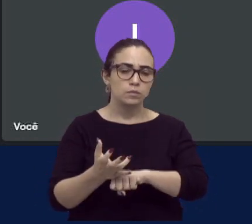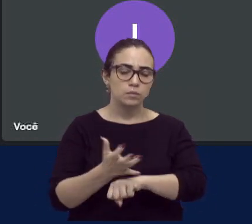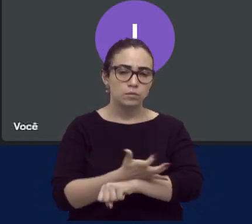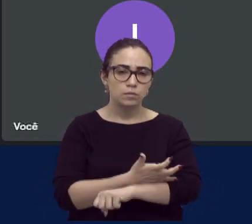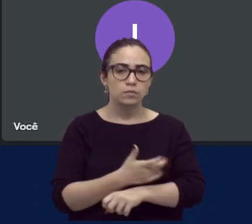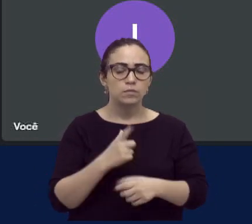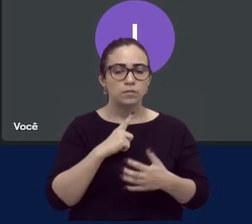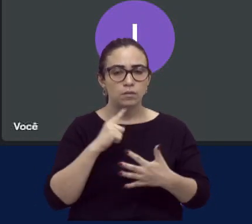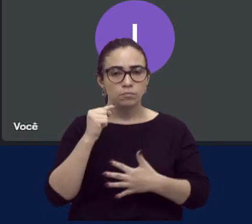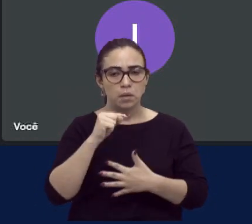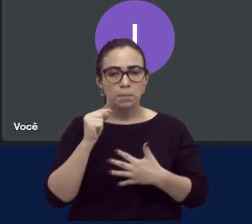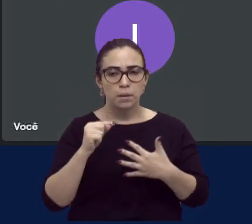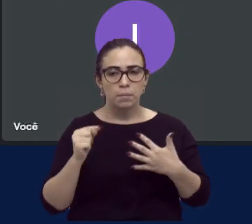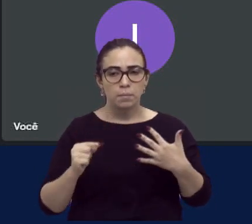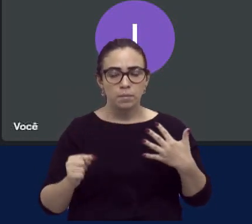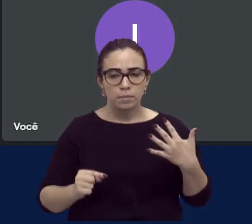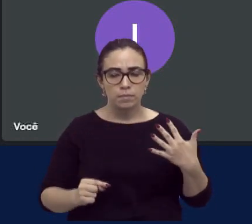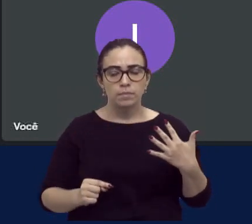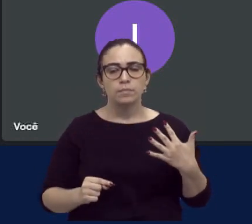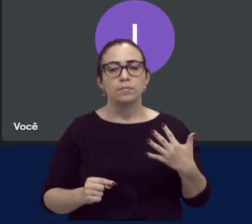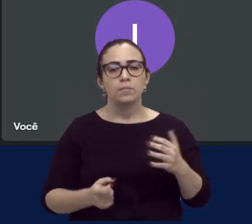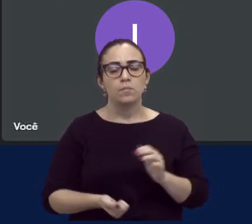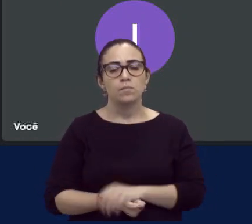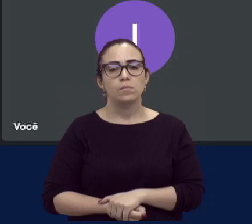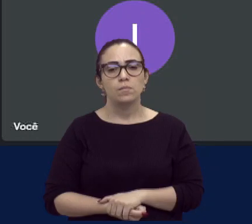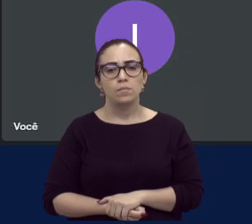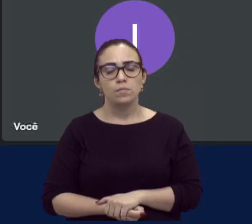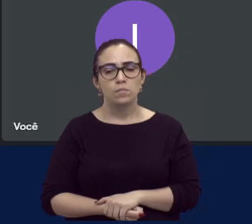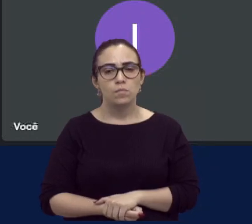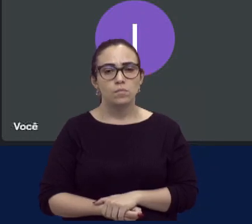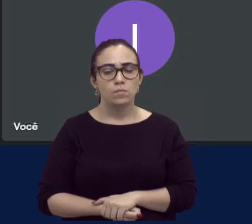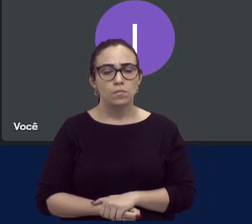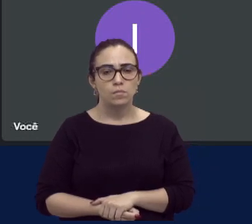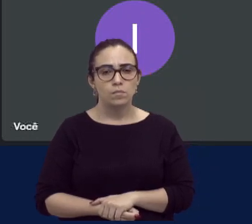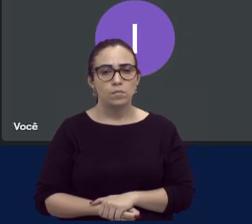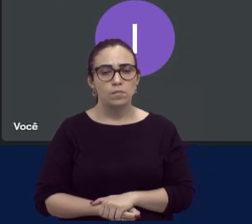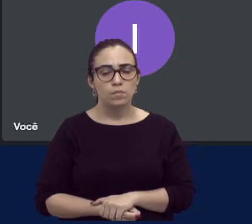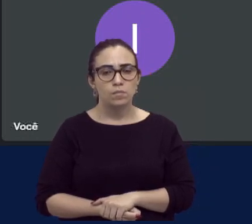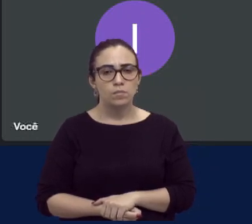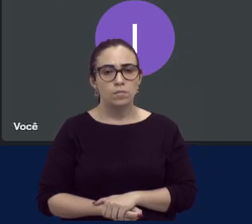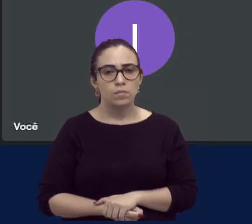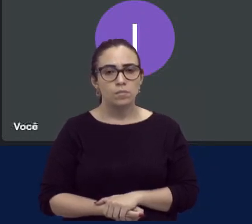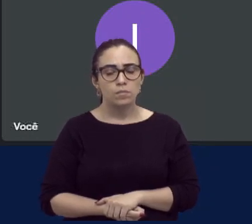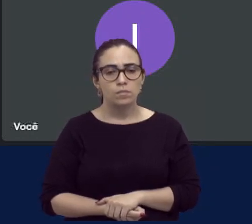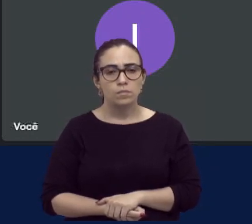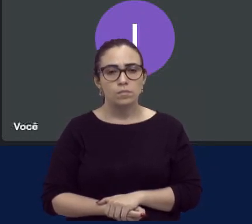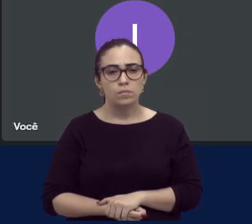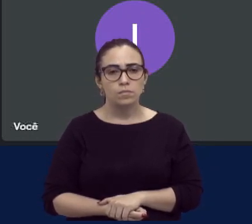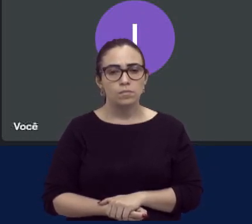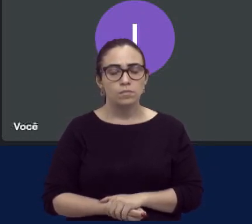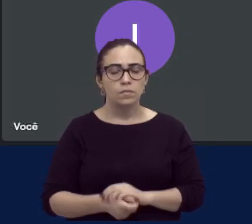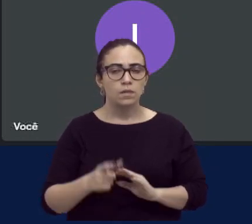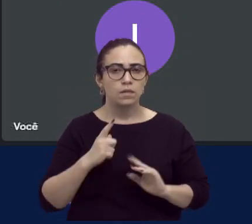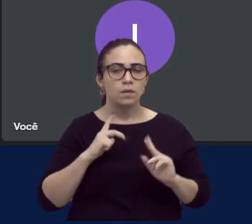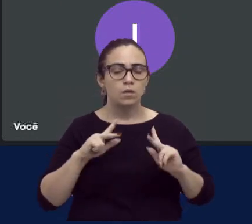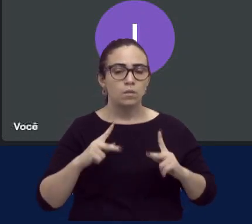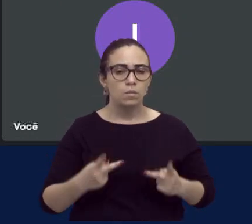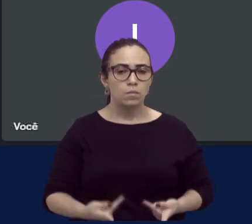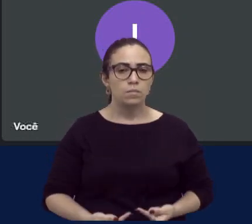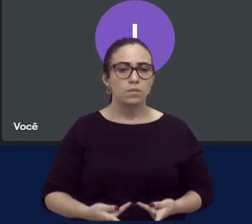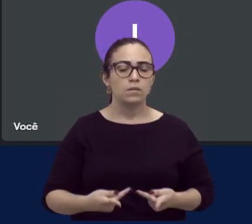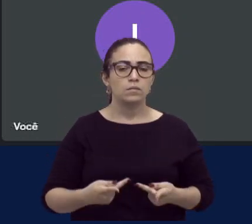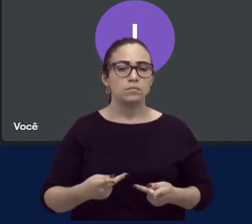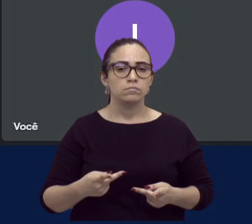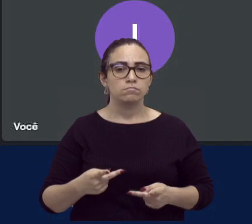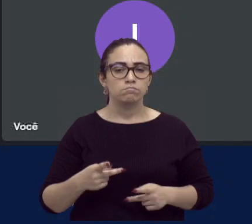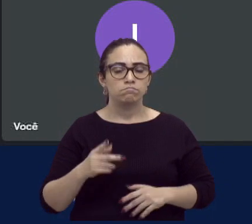veja, são vários elementos, né, dessa nossa formação enquanto ser humano, né? Vai além do cidadão, vai